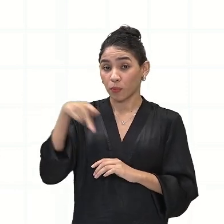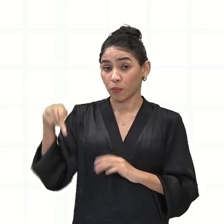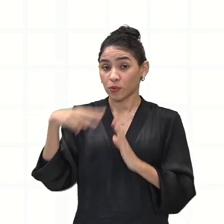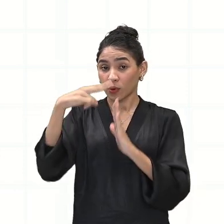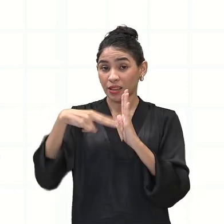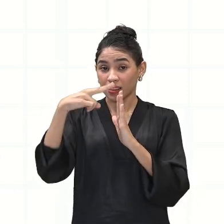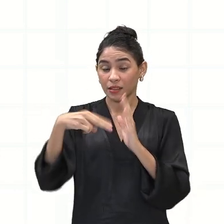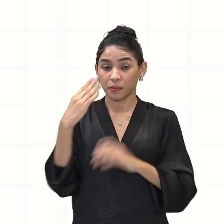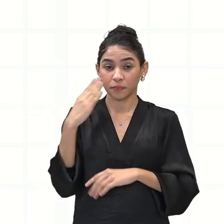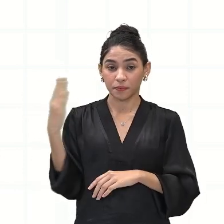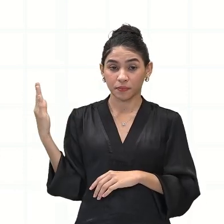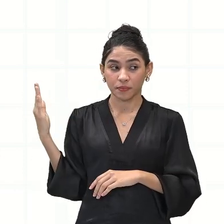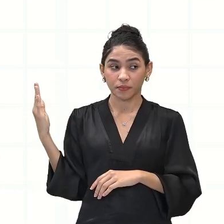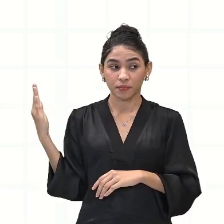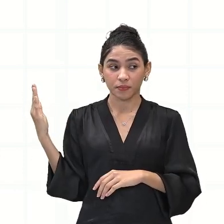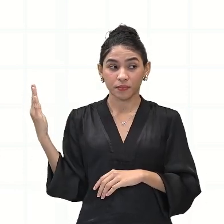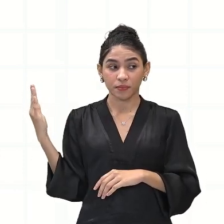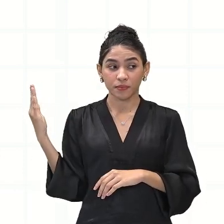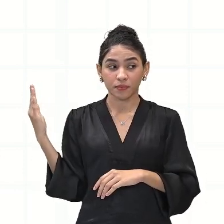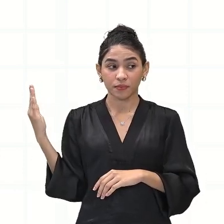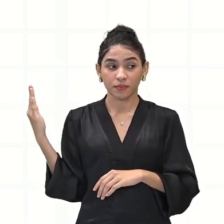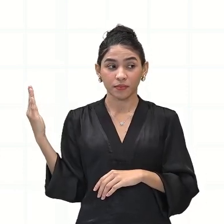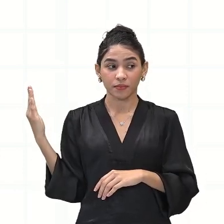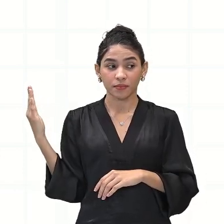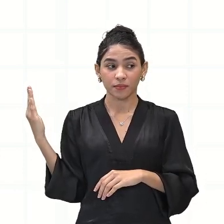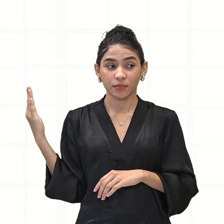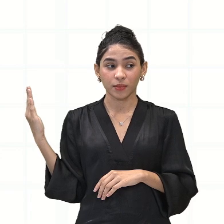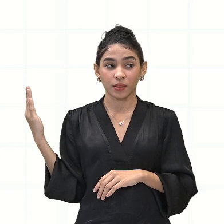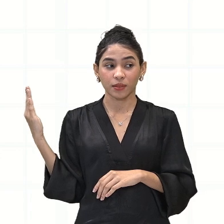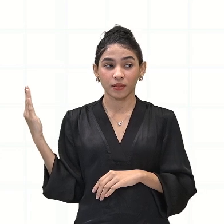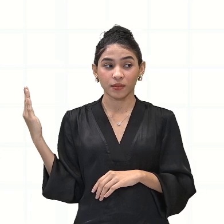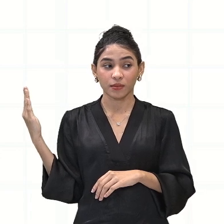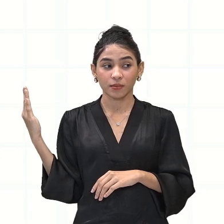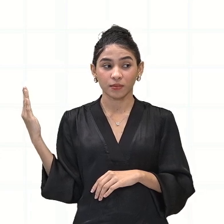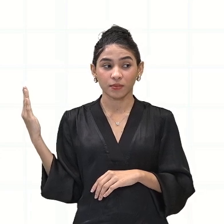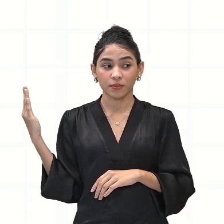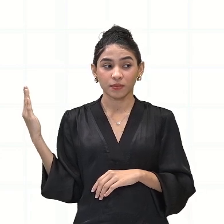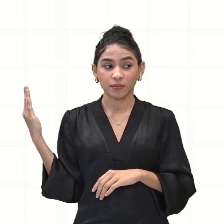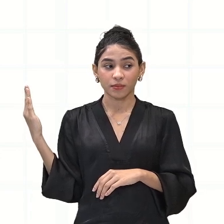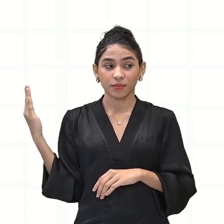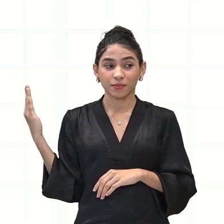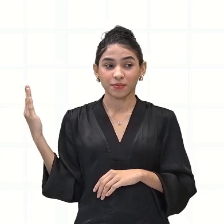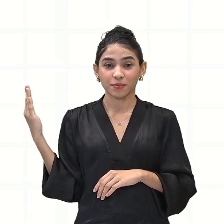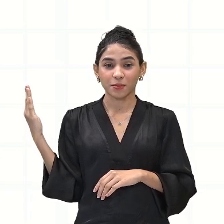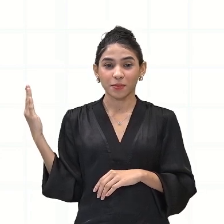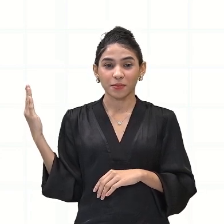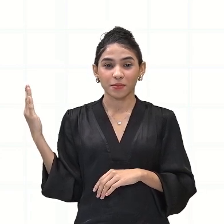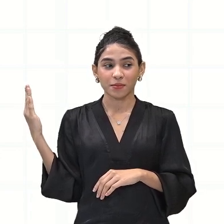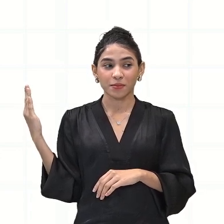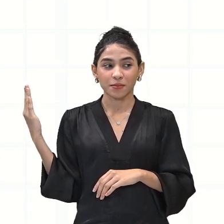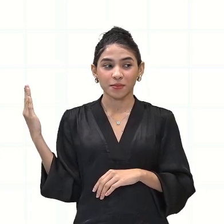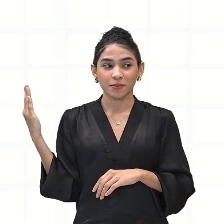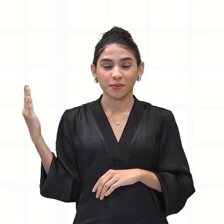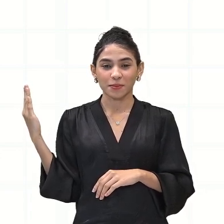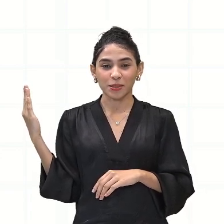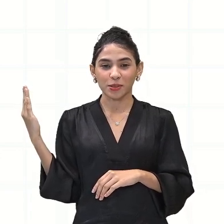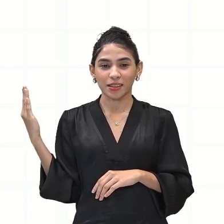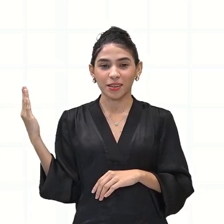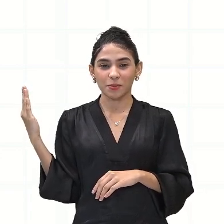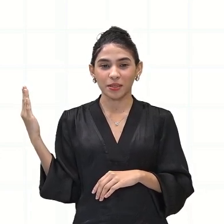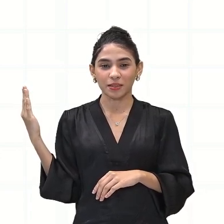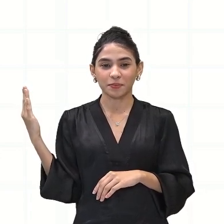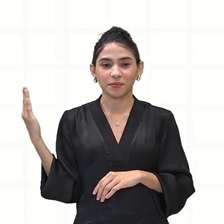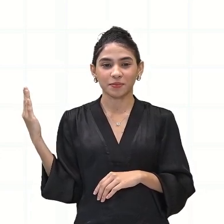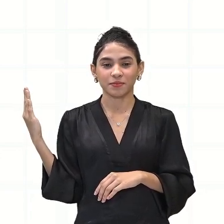seu foguista, bota fogo na fornalha que eu preciso. Muita força, muita força, muita força. Poema